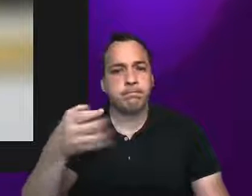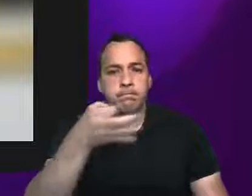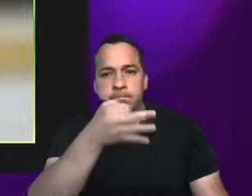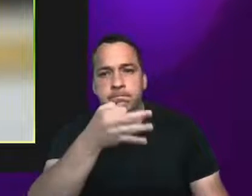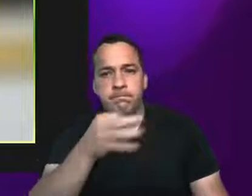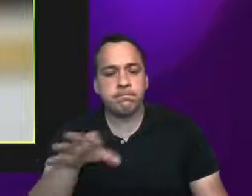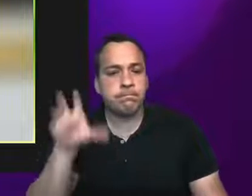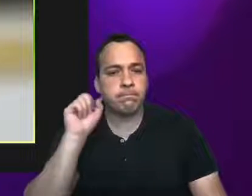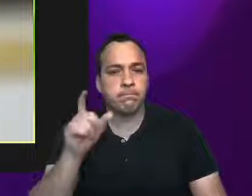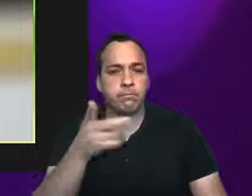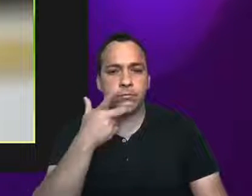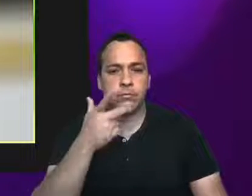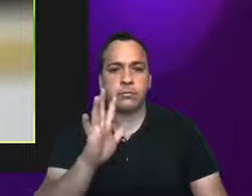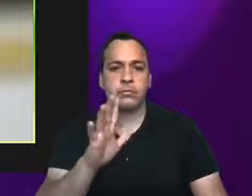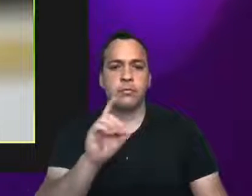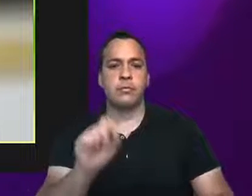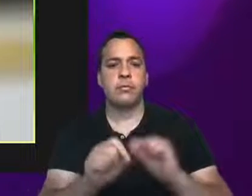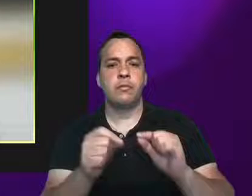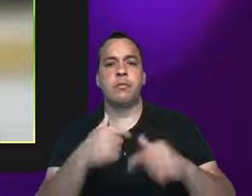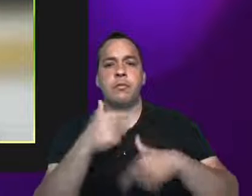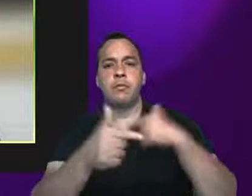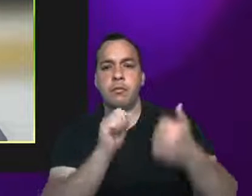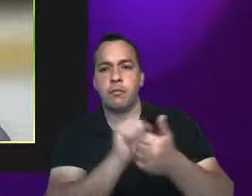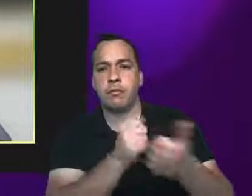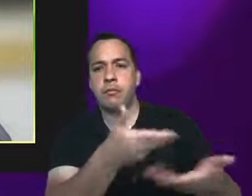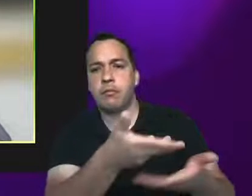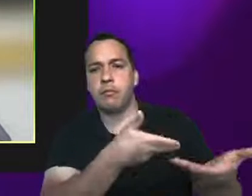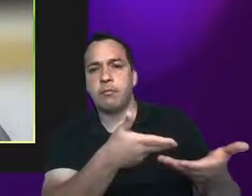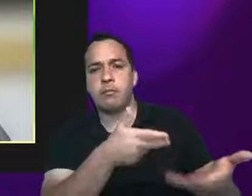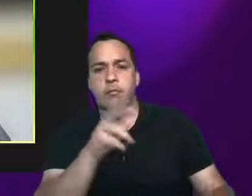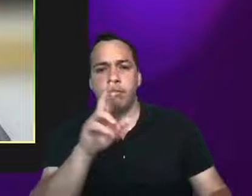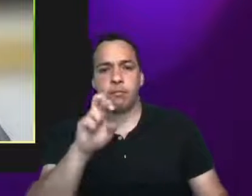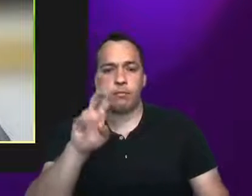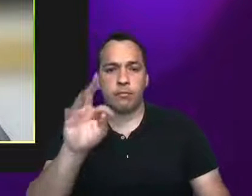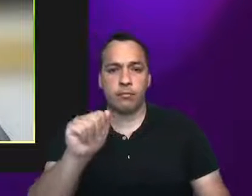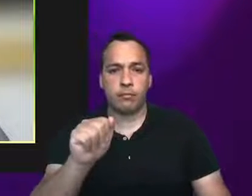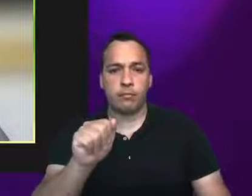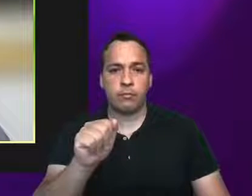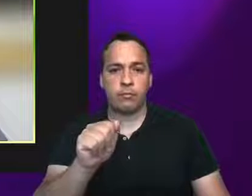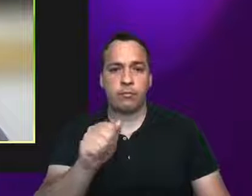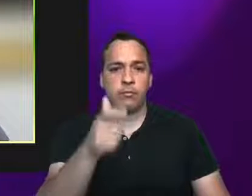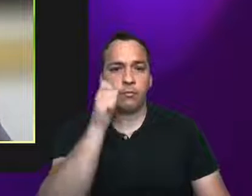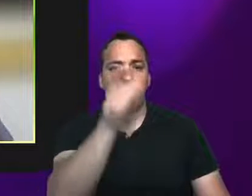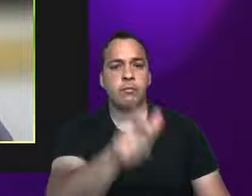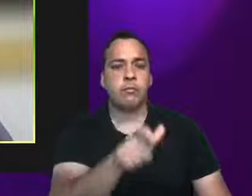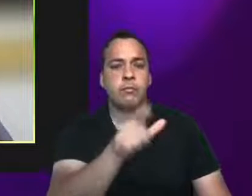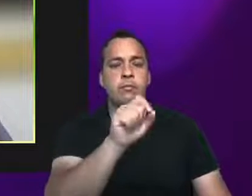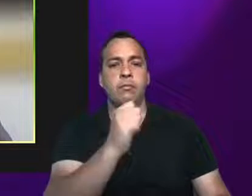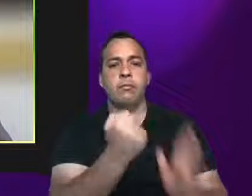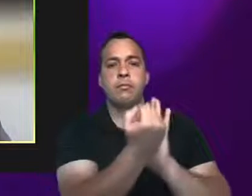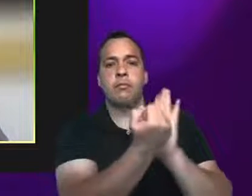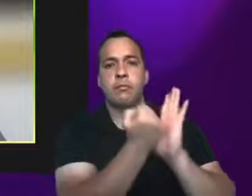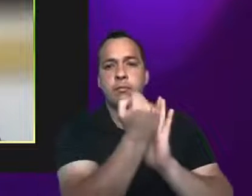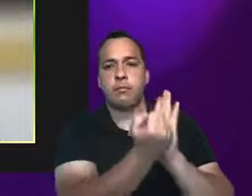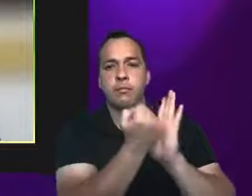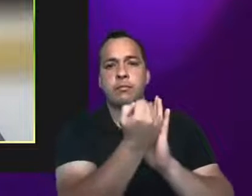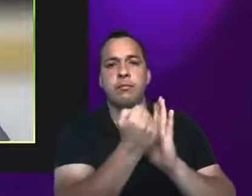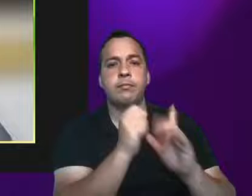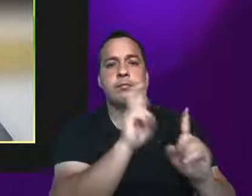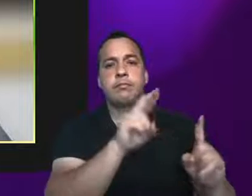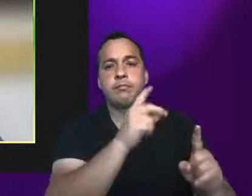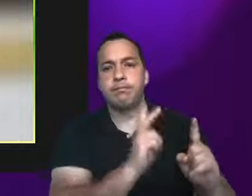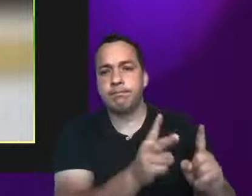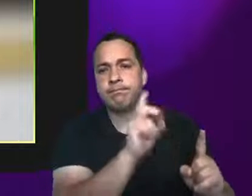Eu trabalho com a Renata, ela anda com o ultrassom do coldre dela, né?